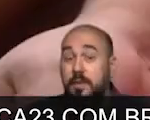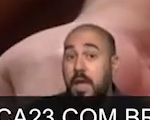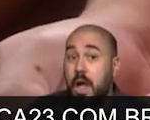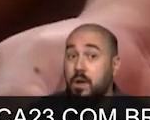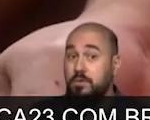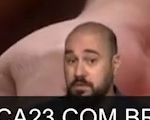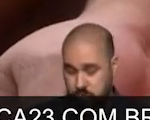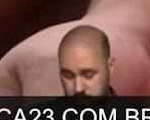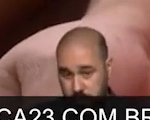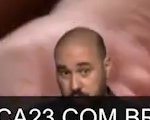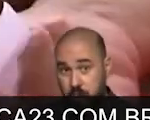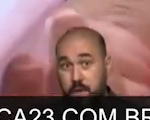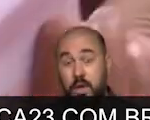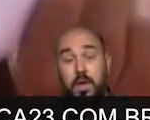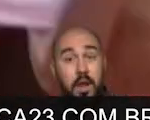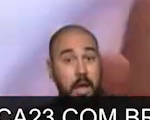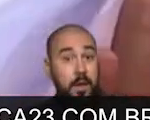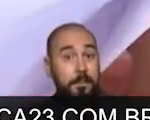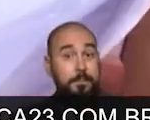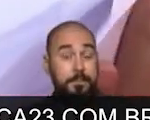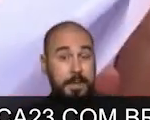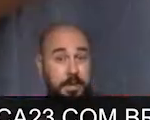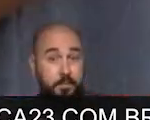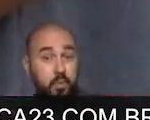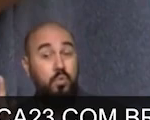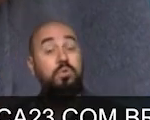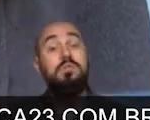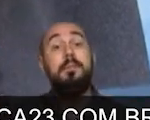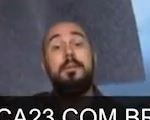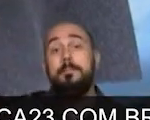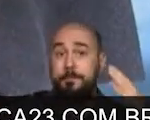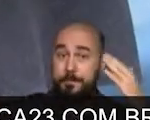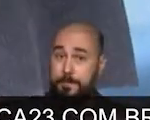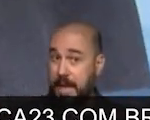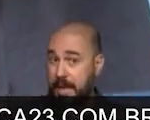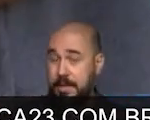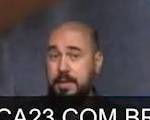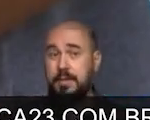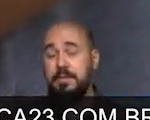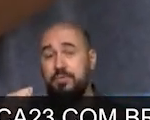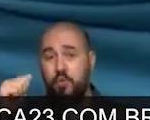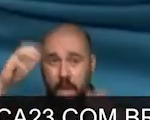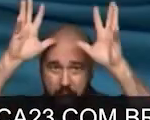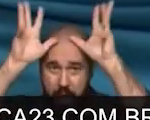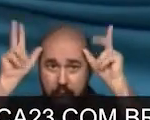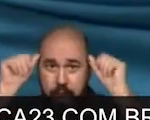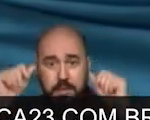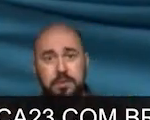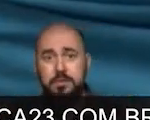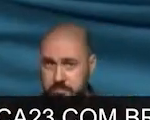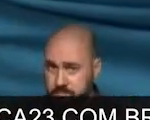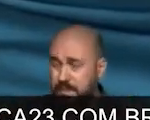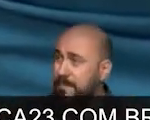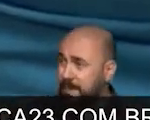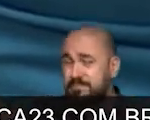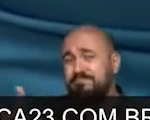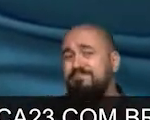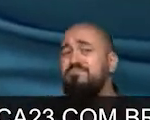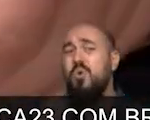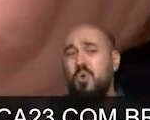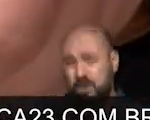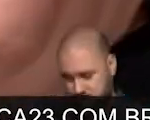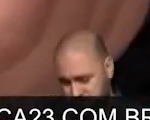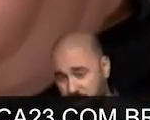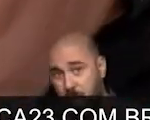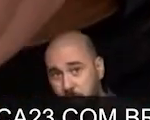gestação em Pernambuco, na Bahia e no Acre. Em 2 casos, houve morte fetal. Foi registrado 1 aborto